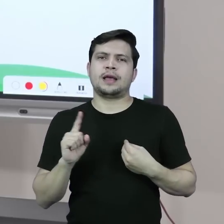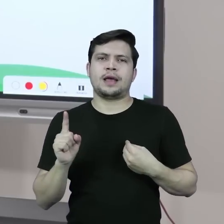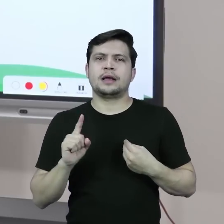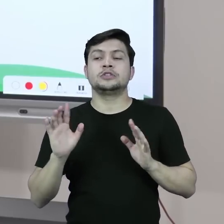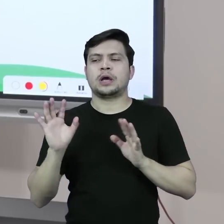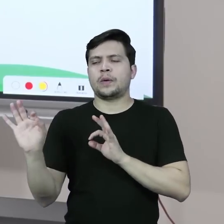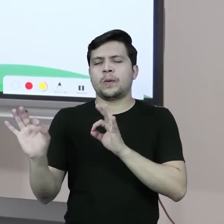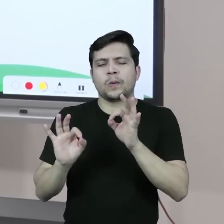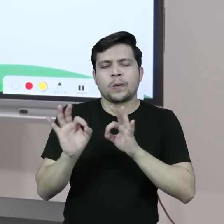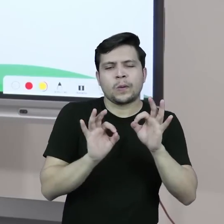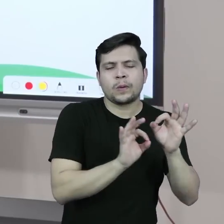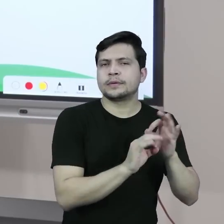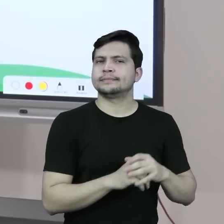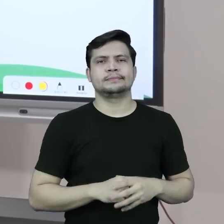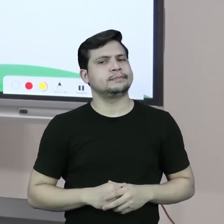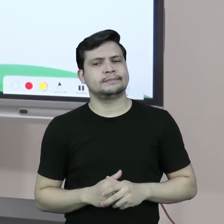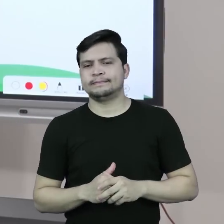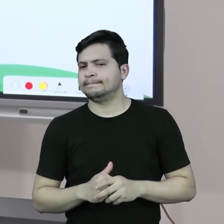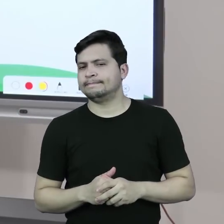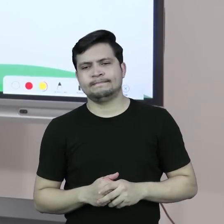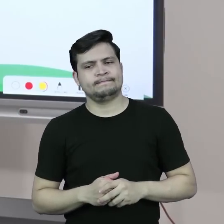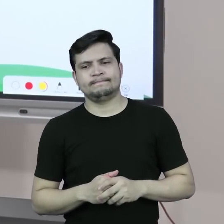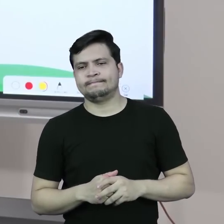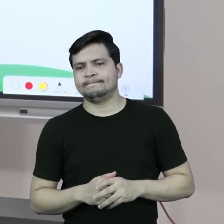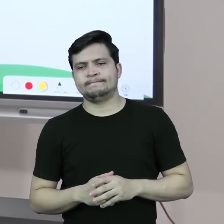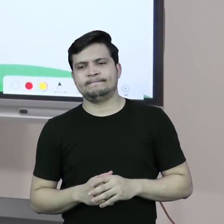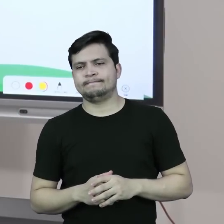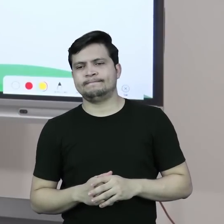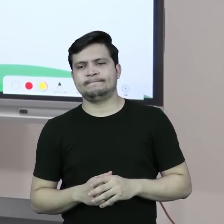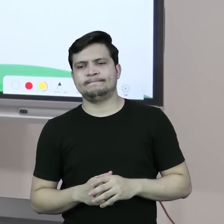18 vezes 12, 216.